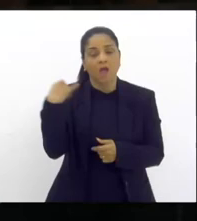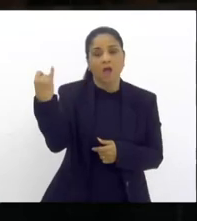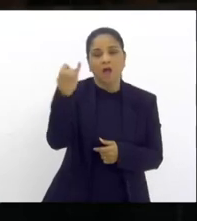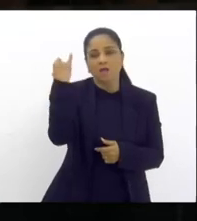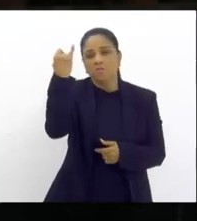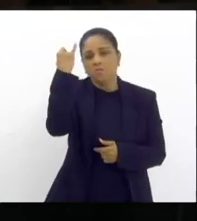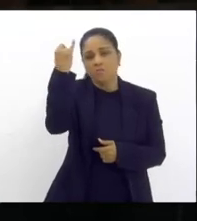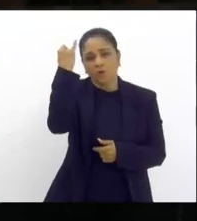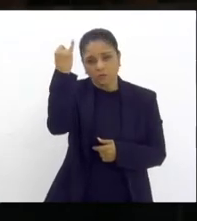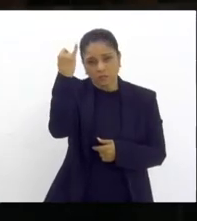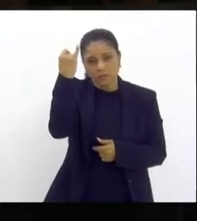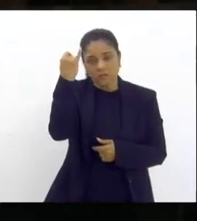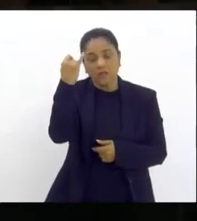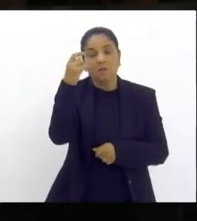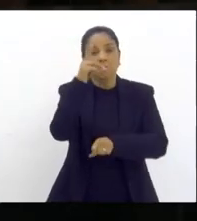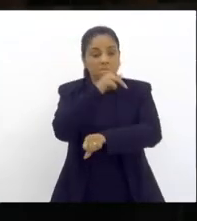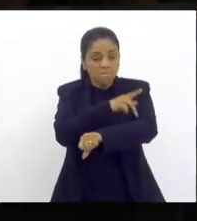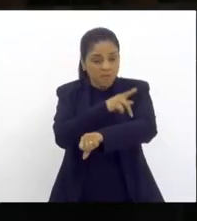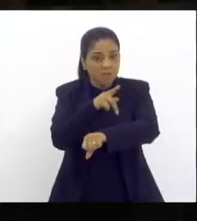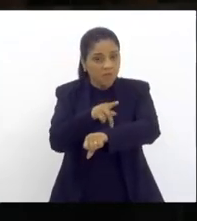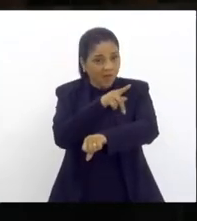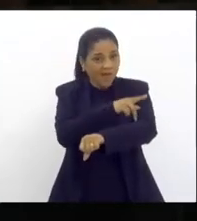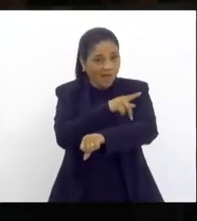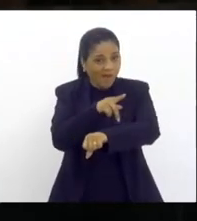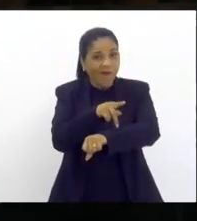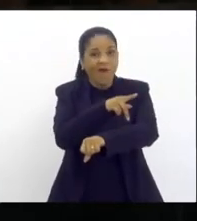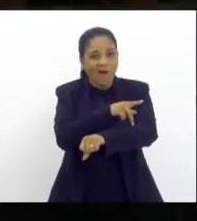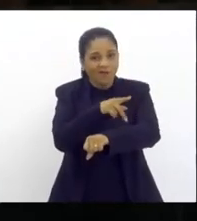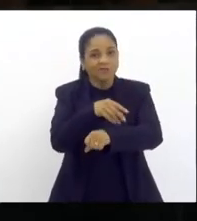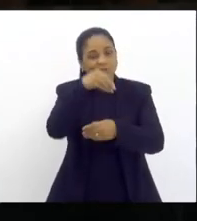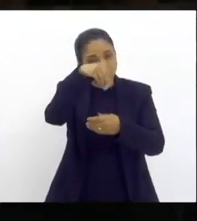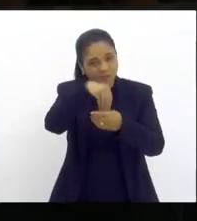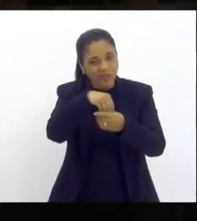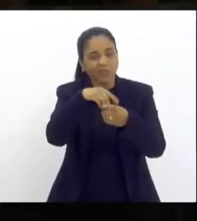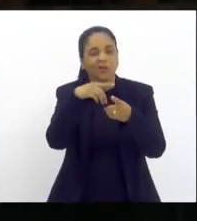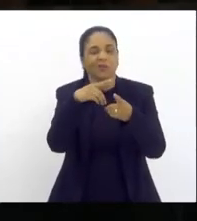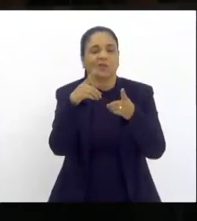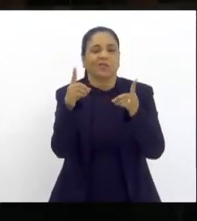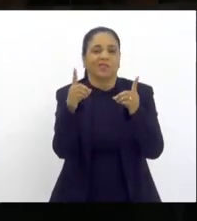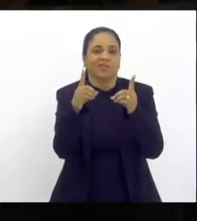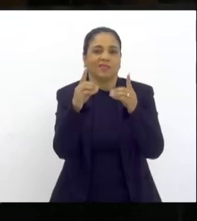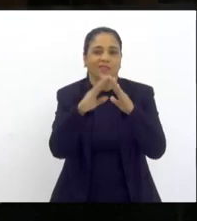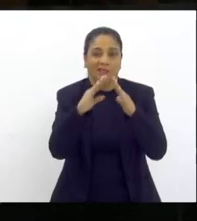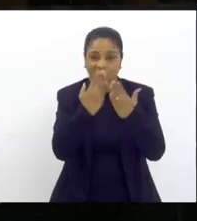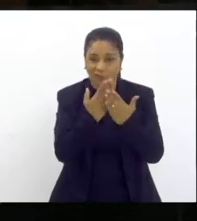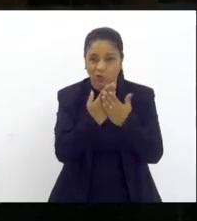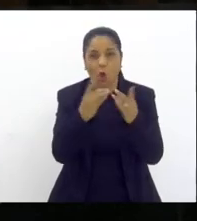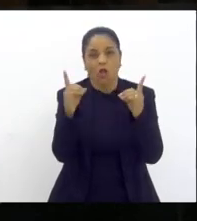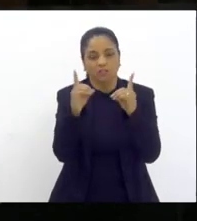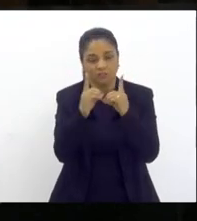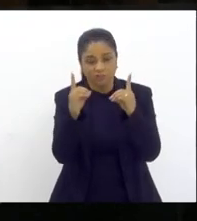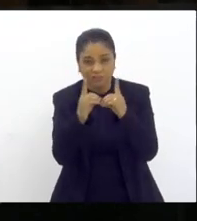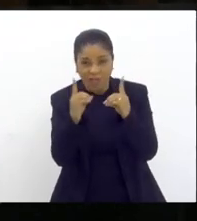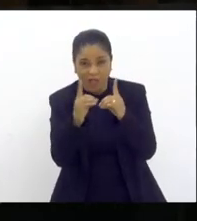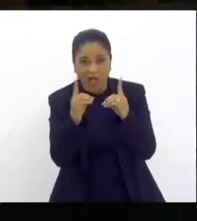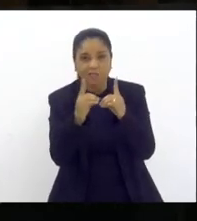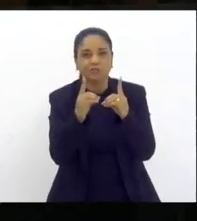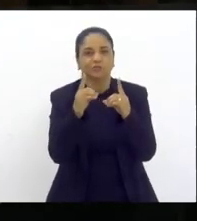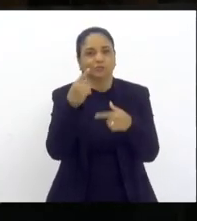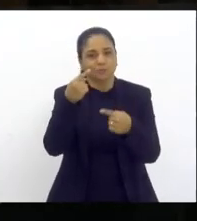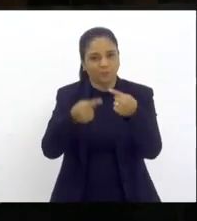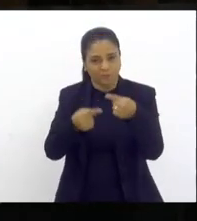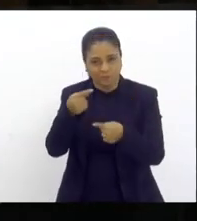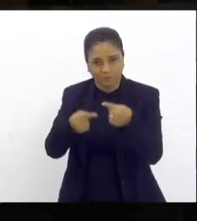também um debate pedagógico e um debate didático. A gente sabe o quanto que as escolas são importantes